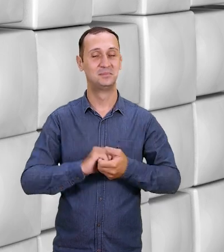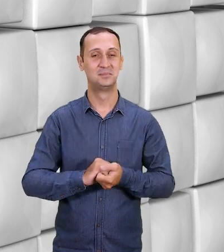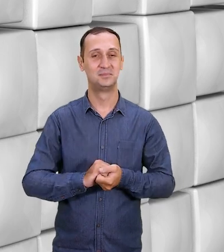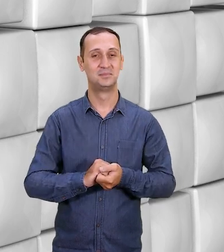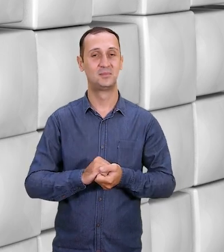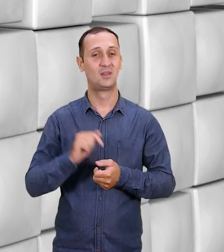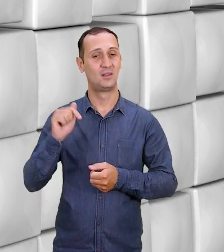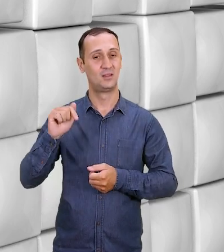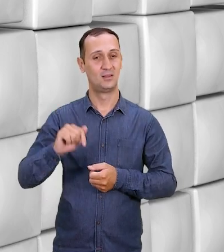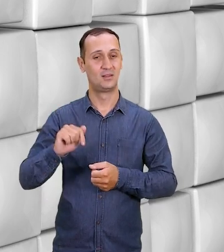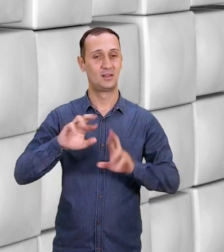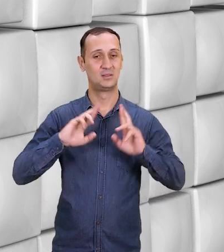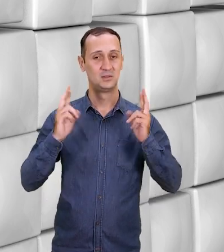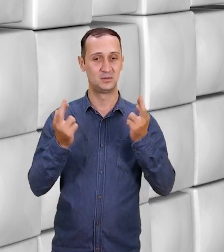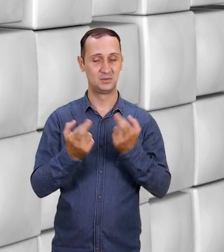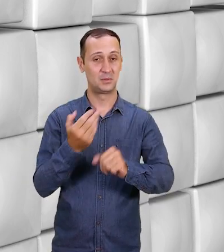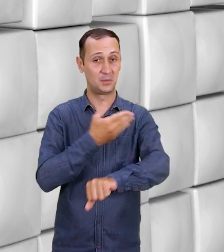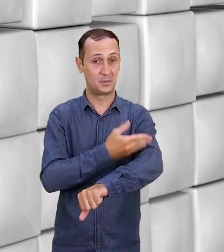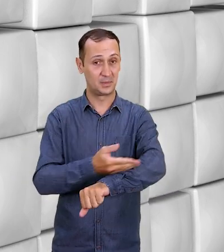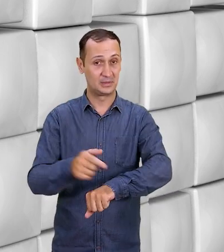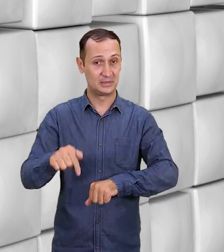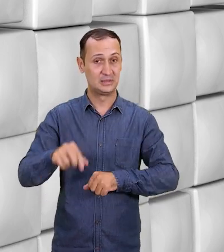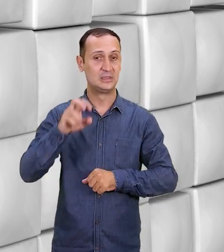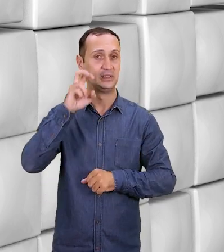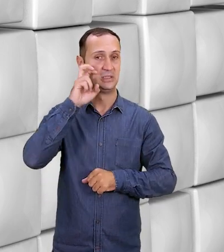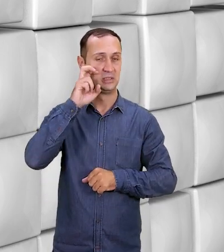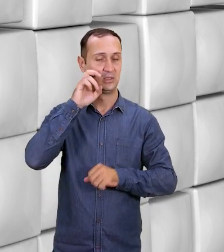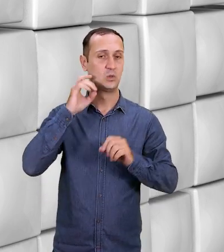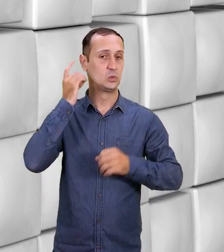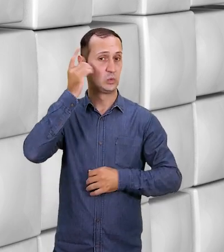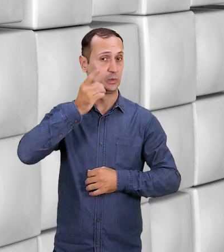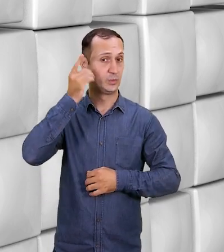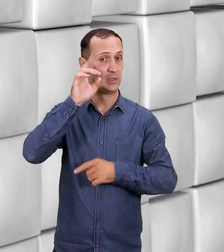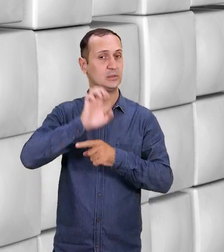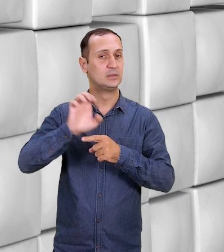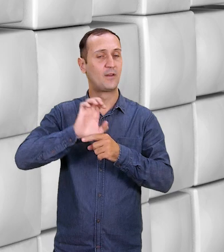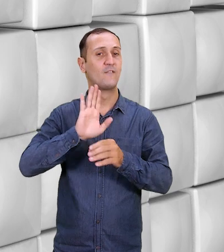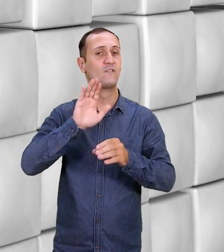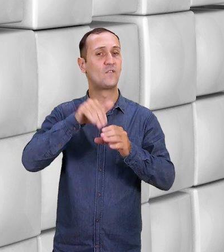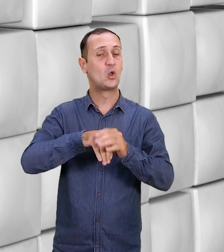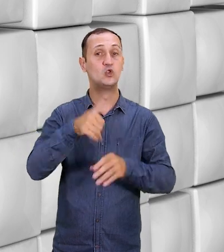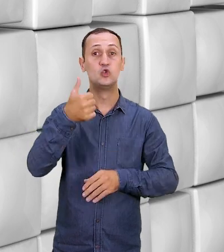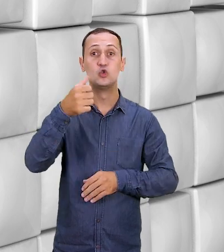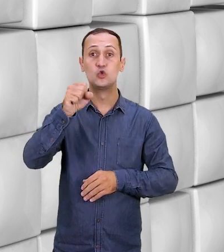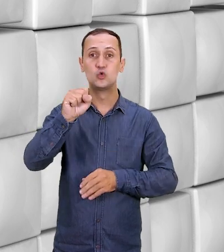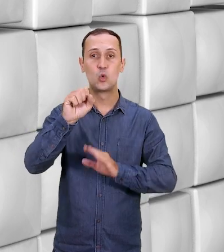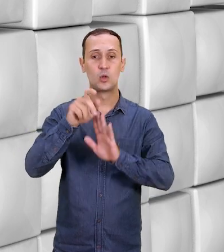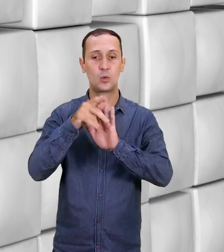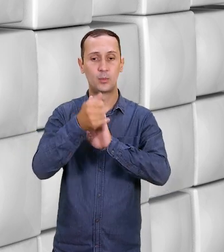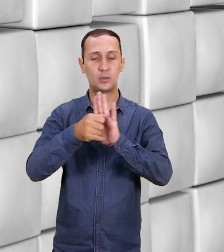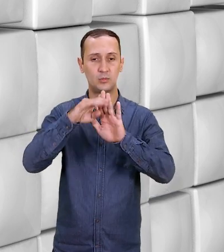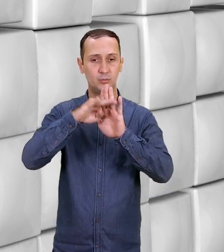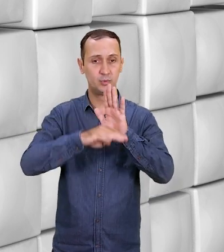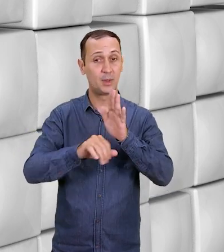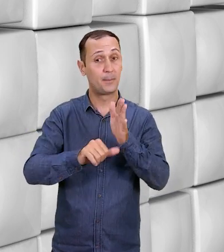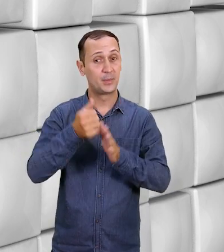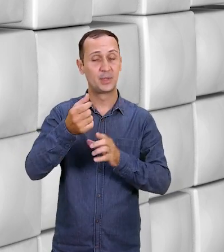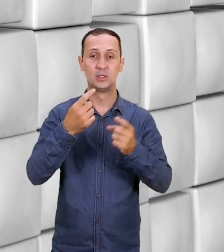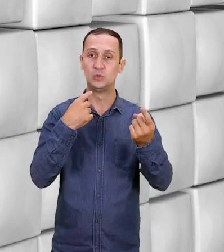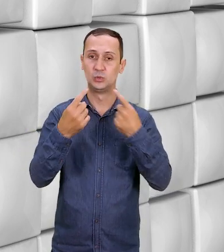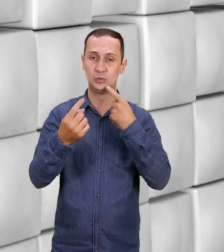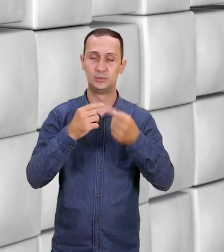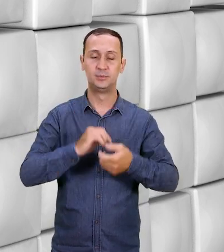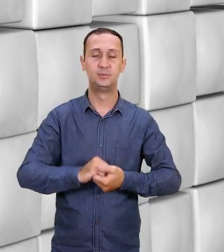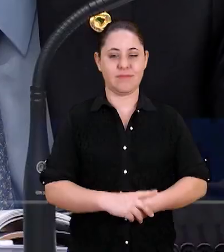Olá! Durante a sessão dessa quinta-feira, os deputados estaduais votaram 18 projetos em